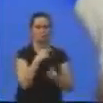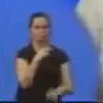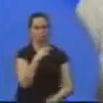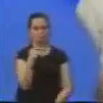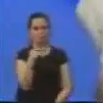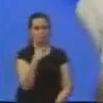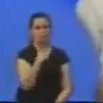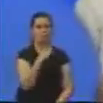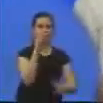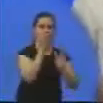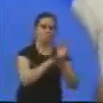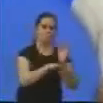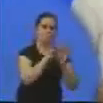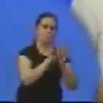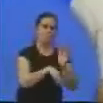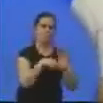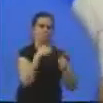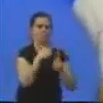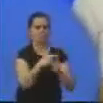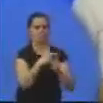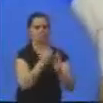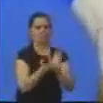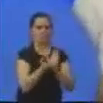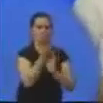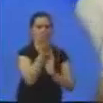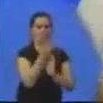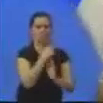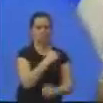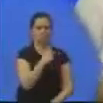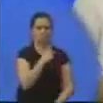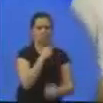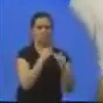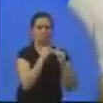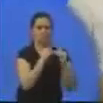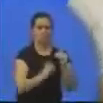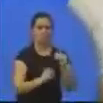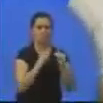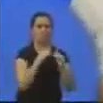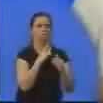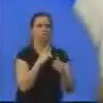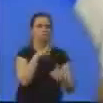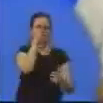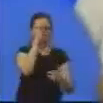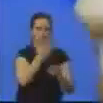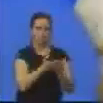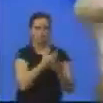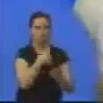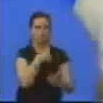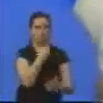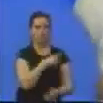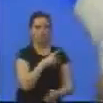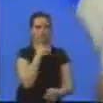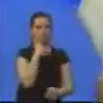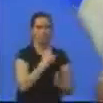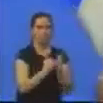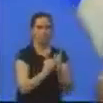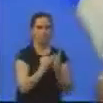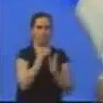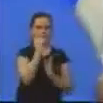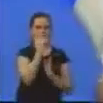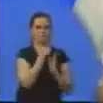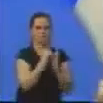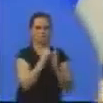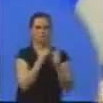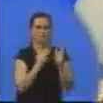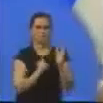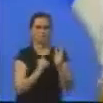é menos, para baixo. Onde é mais, para cima. Onde é menos, para baixo. Dá para ter uma ideia de como ficou. Sobe, depois